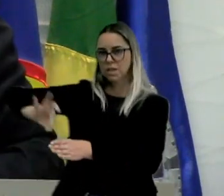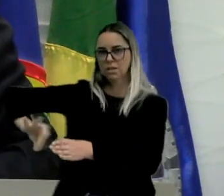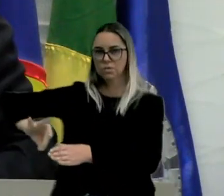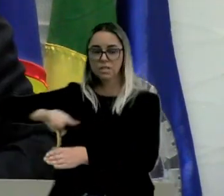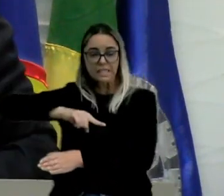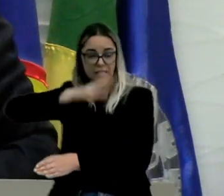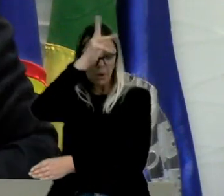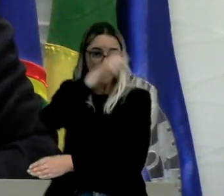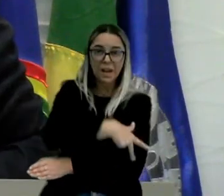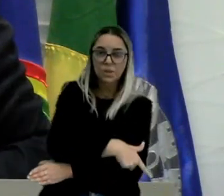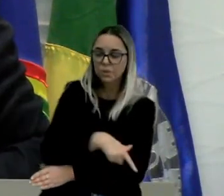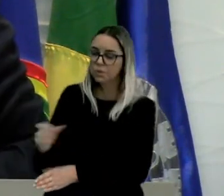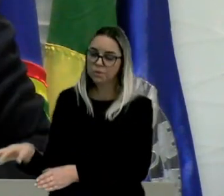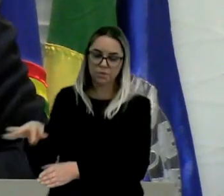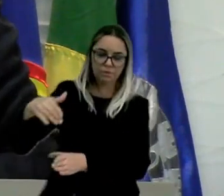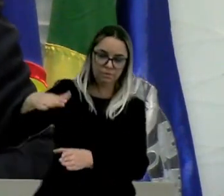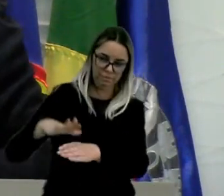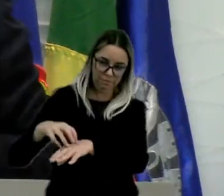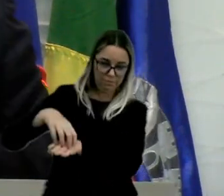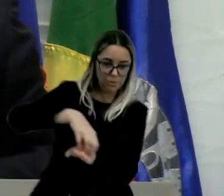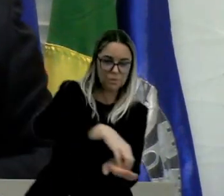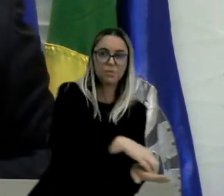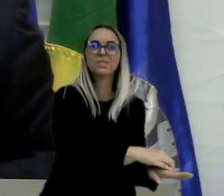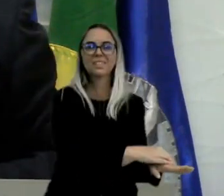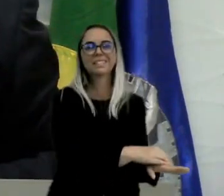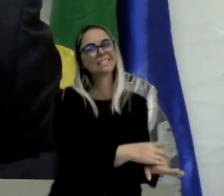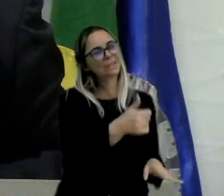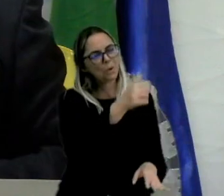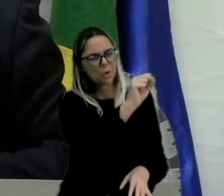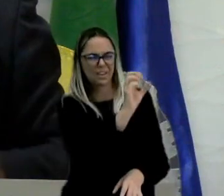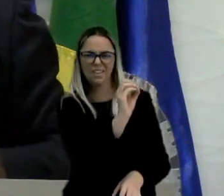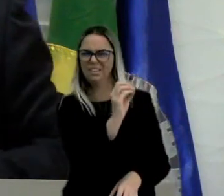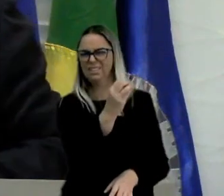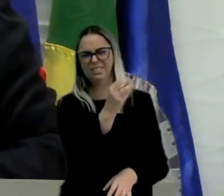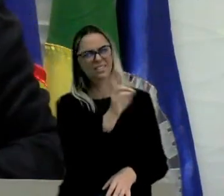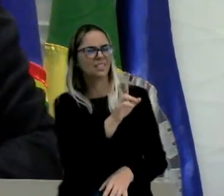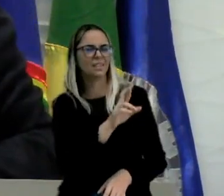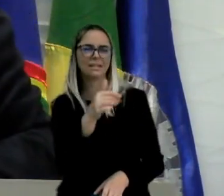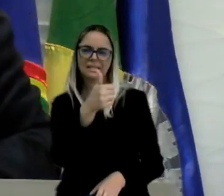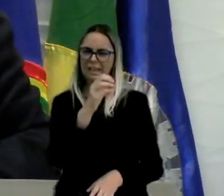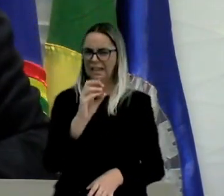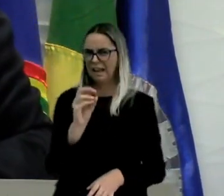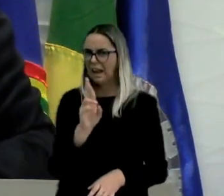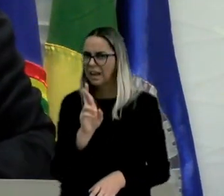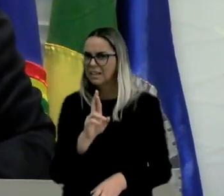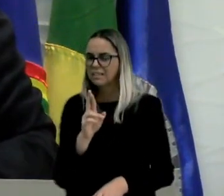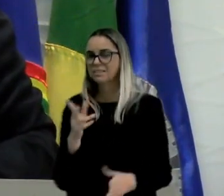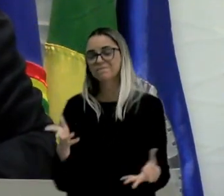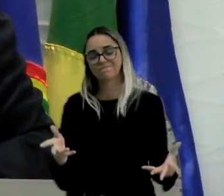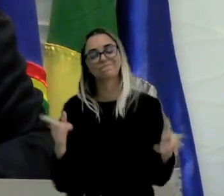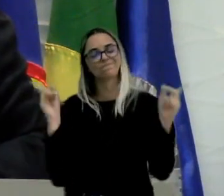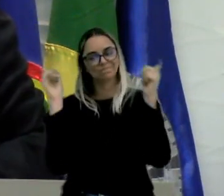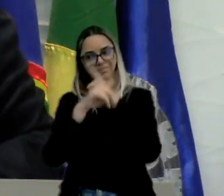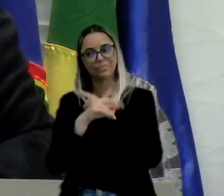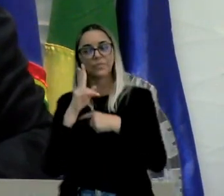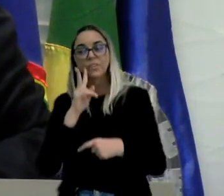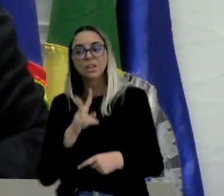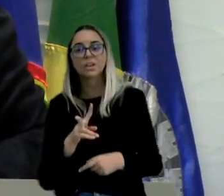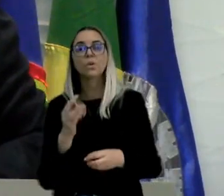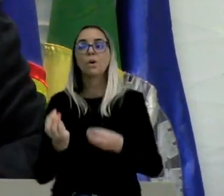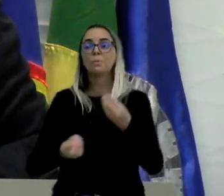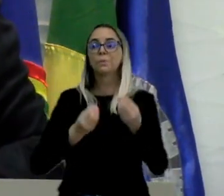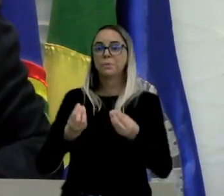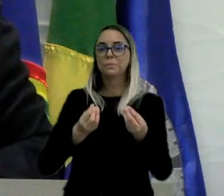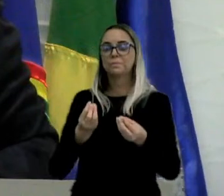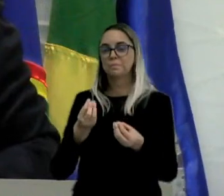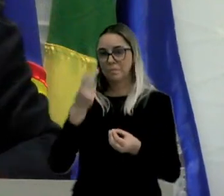100 e veja quantas viagens é dada é conduzido o